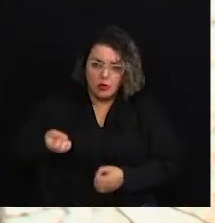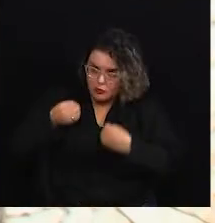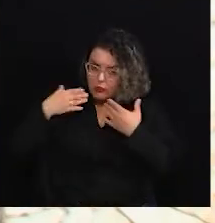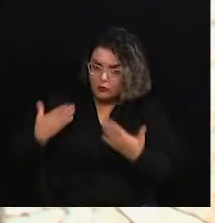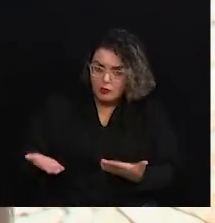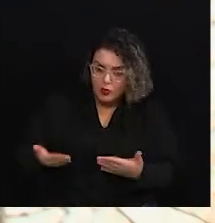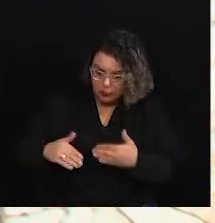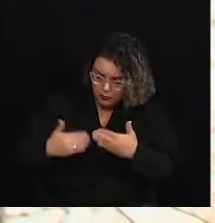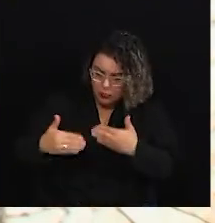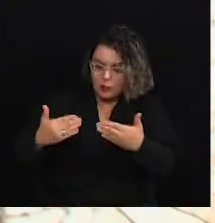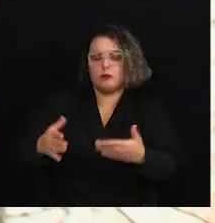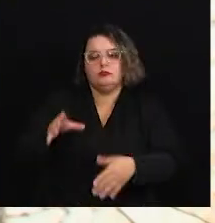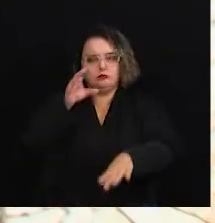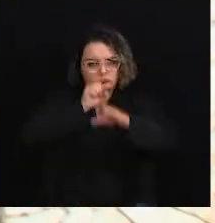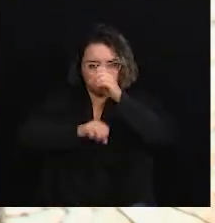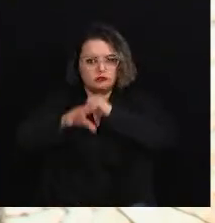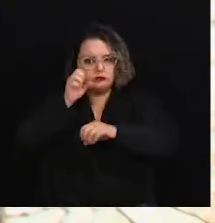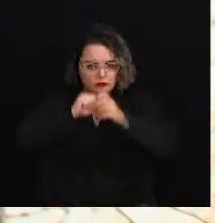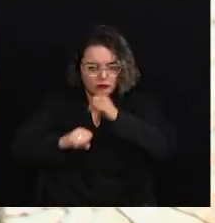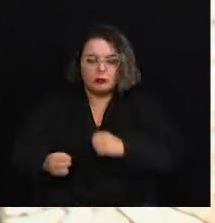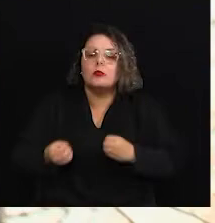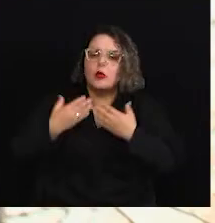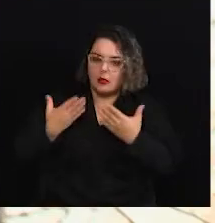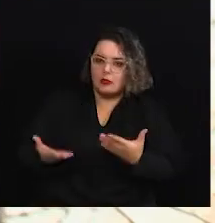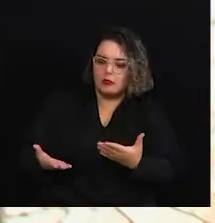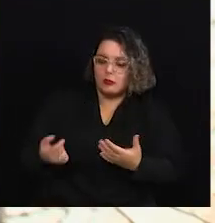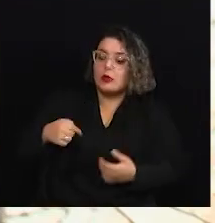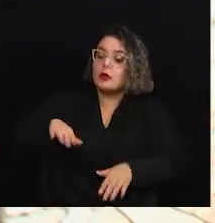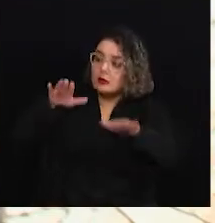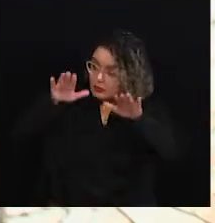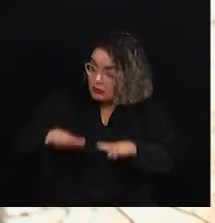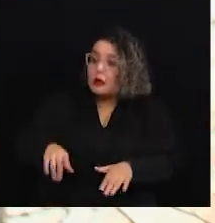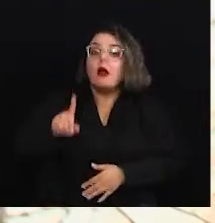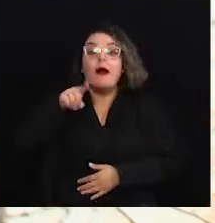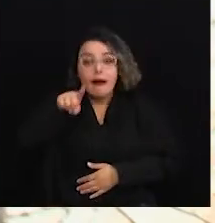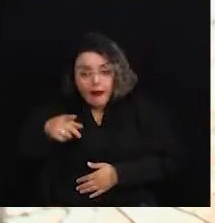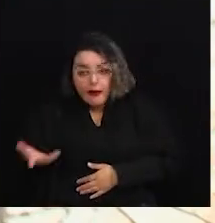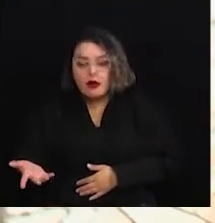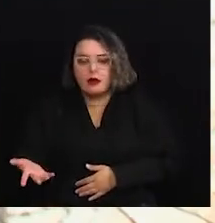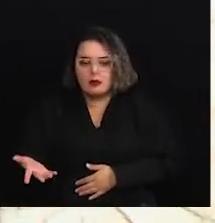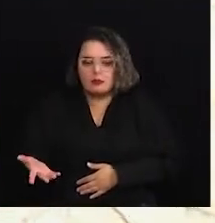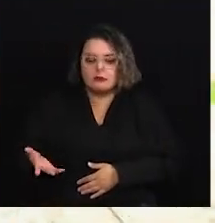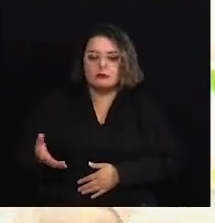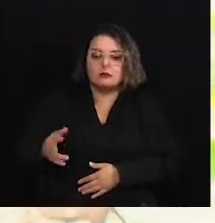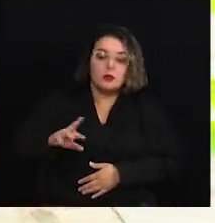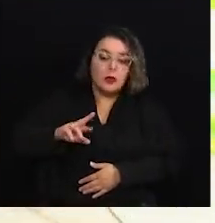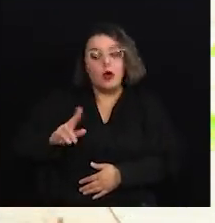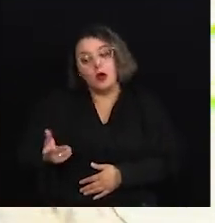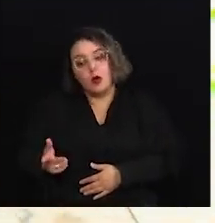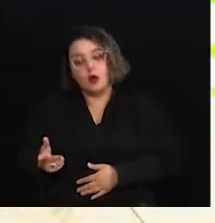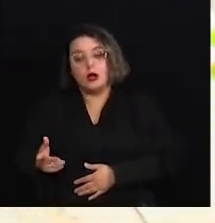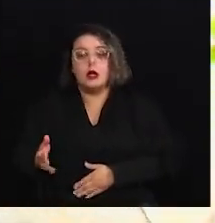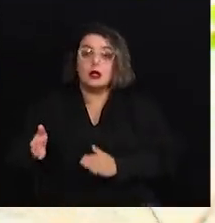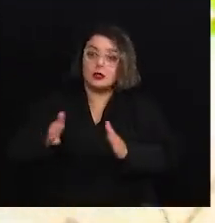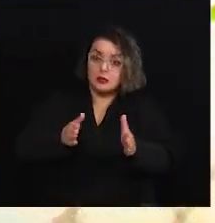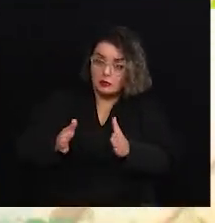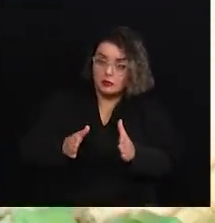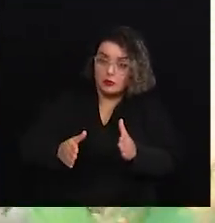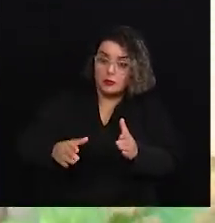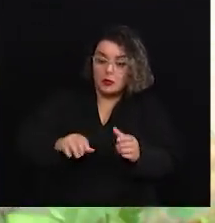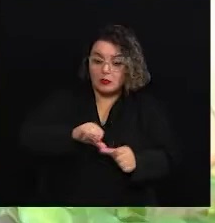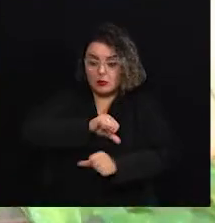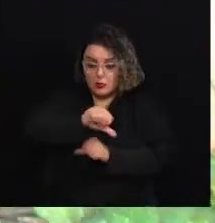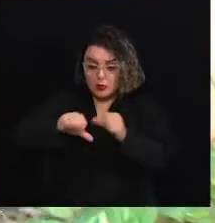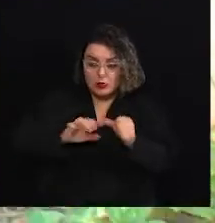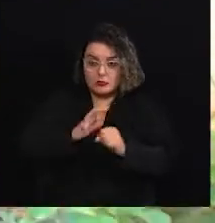então isso foi muito bom, foi um super processo de aprendizagem, mas muito bom. Veio para ficar. Exato. Agora, a contrapartida disso é que, nesse